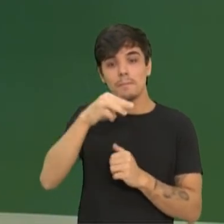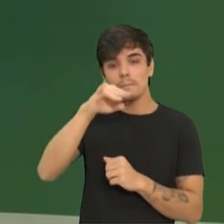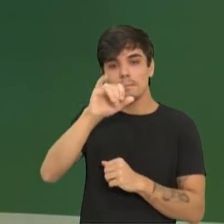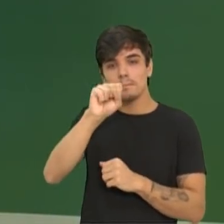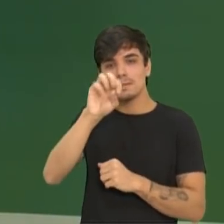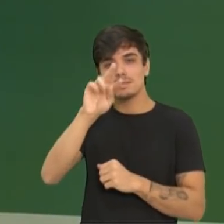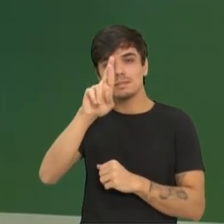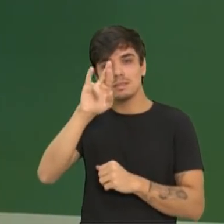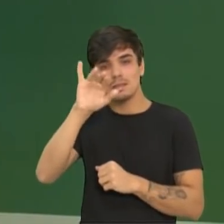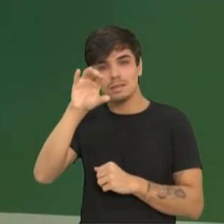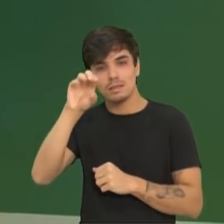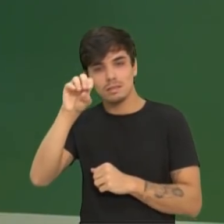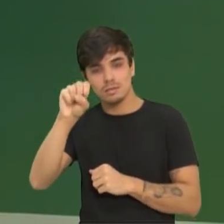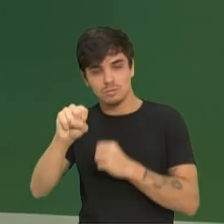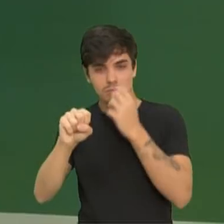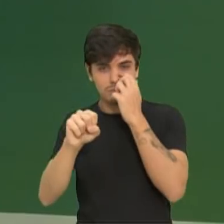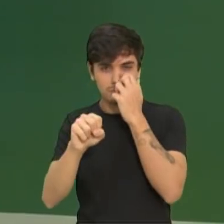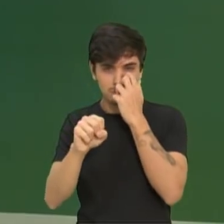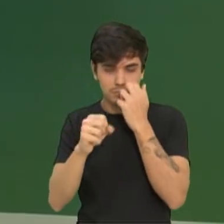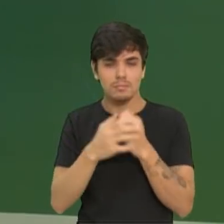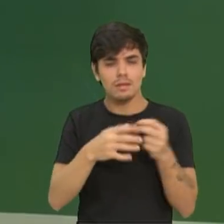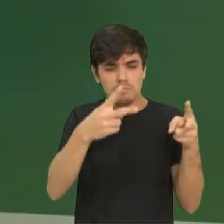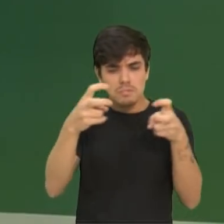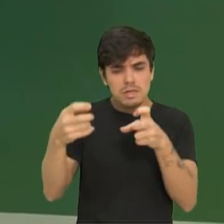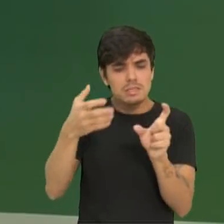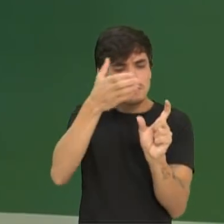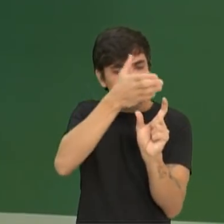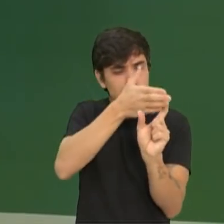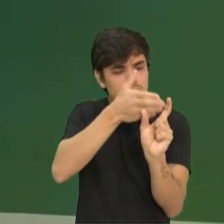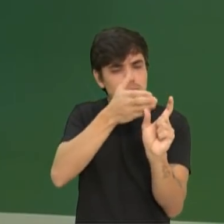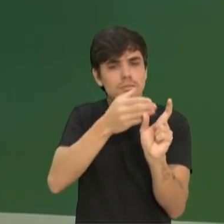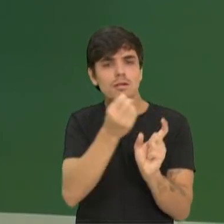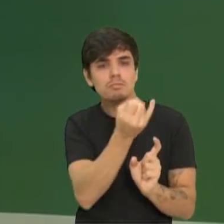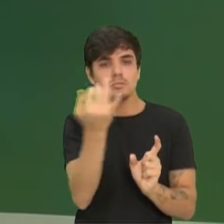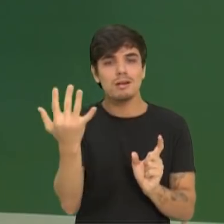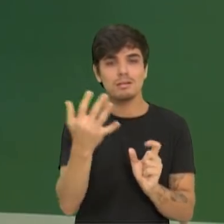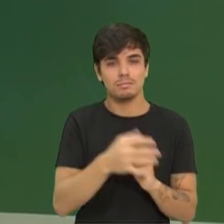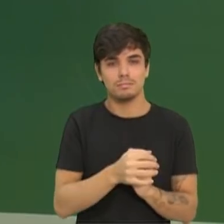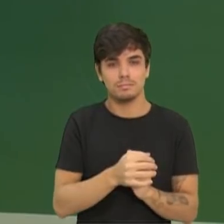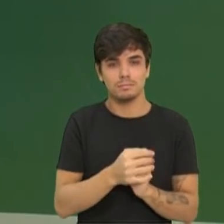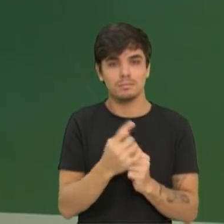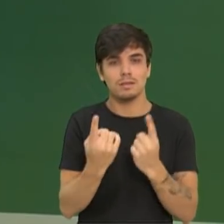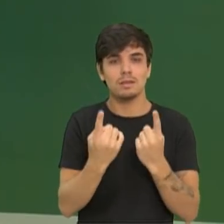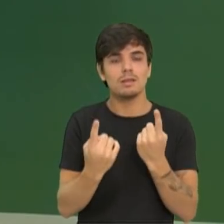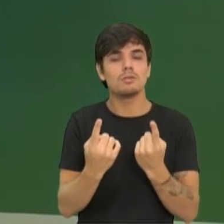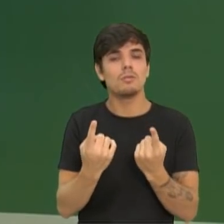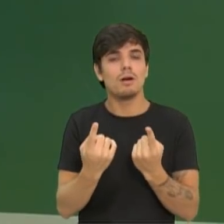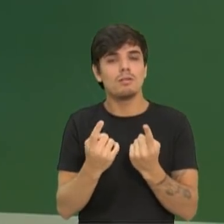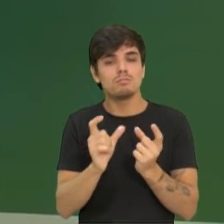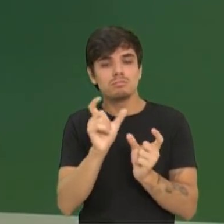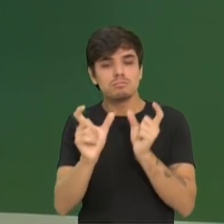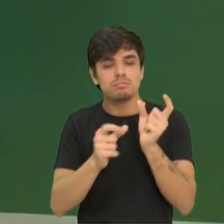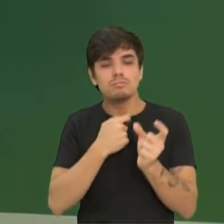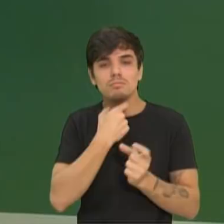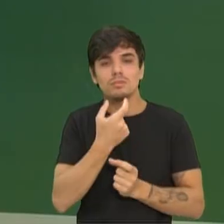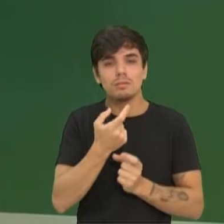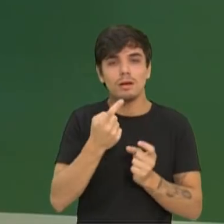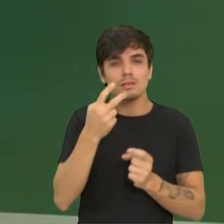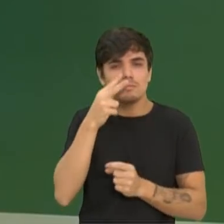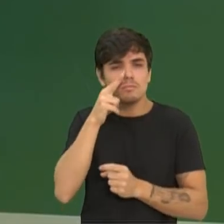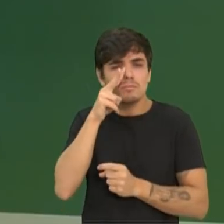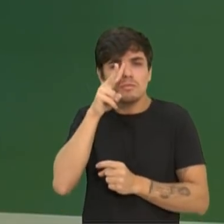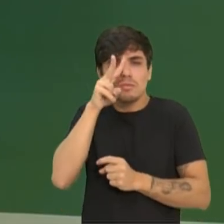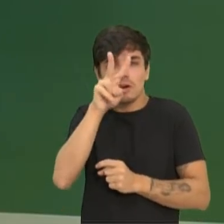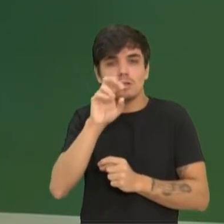mistérios, certo? Repare bem na quantidade de sílabas dessas palavras, também em qual sílaba foi pronunciada da maneira mais intensa e quais